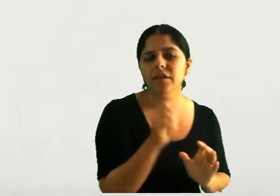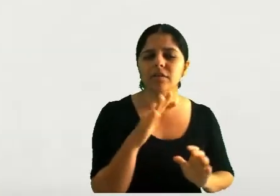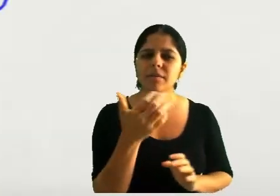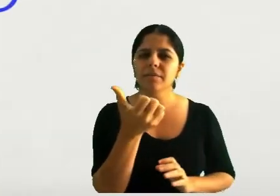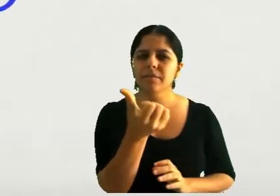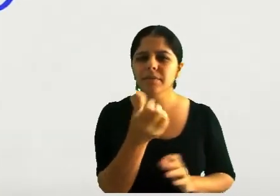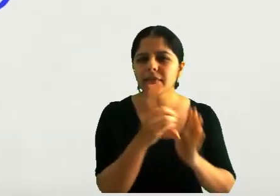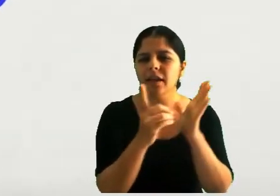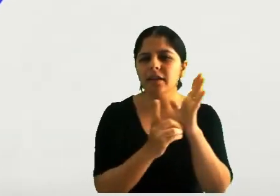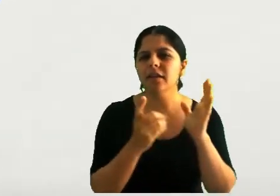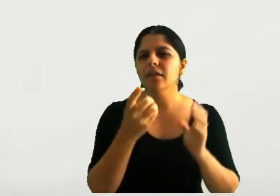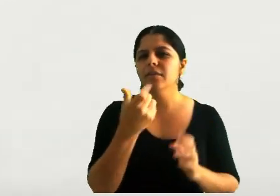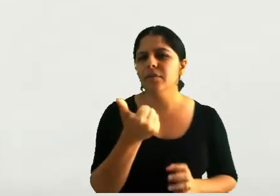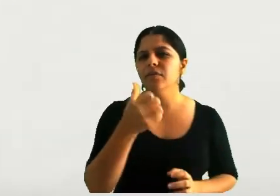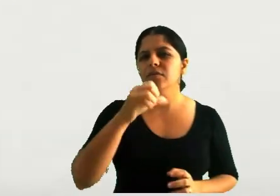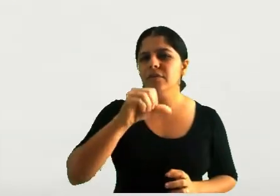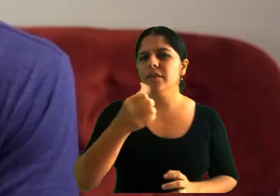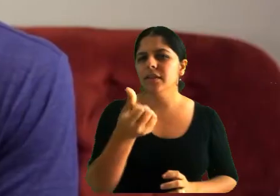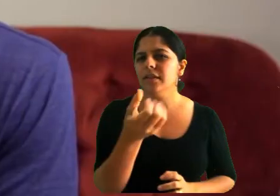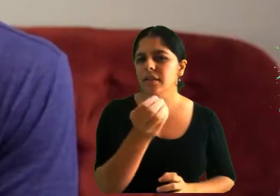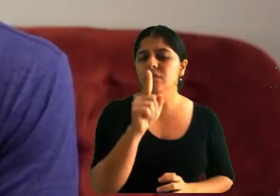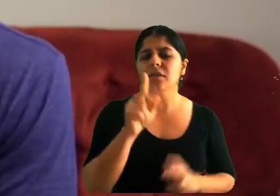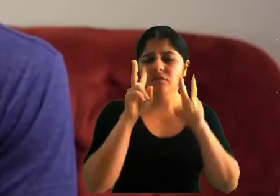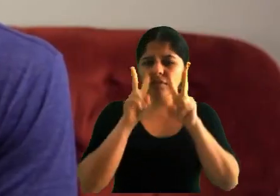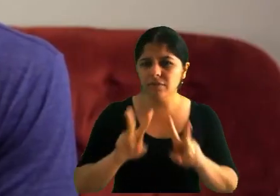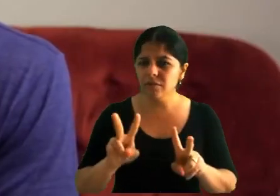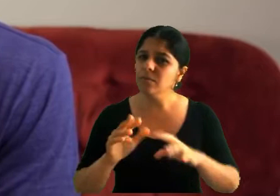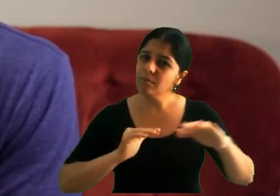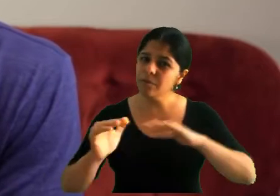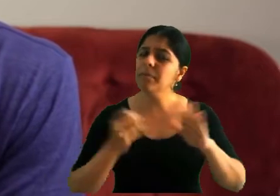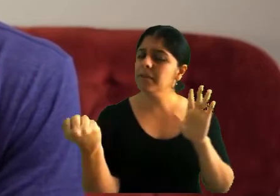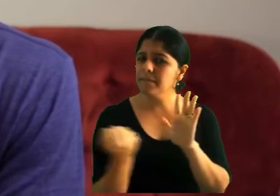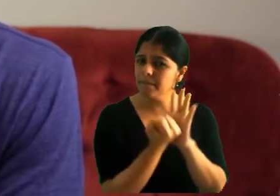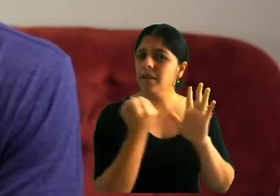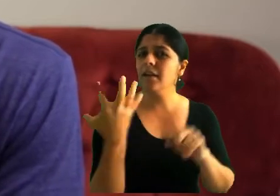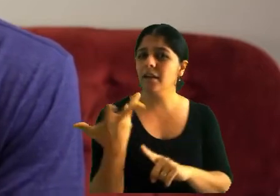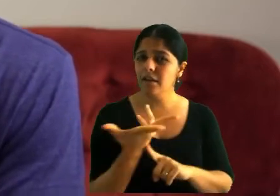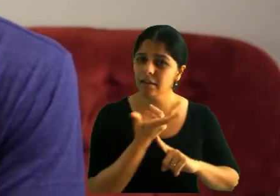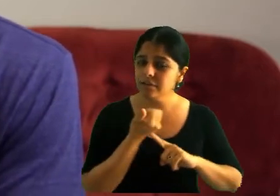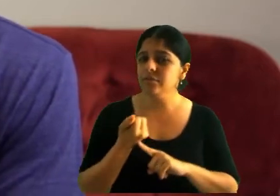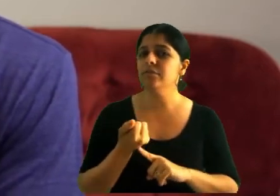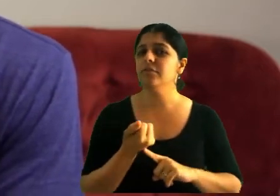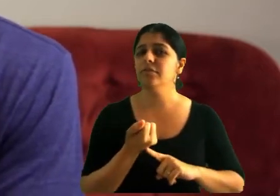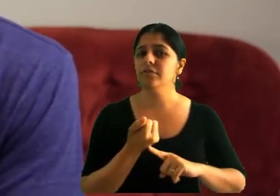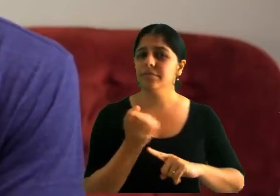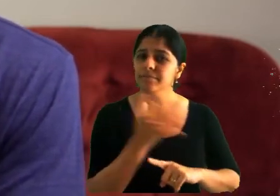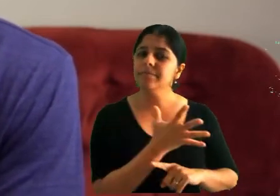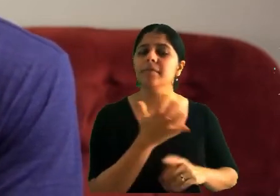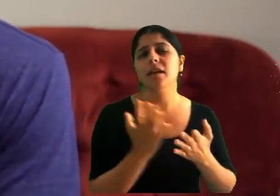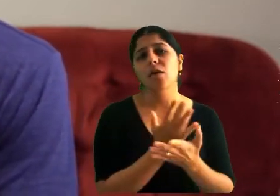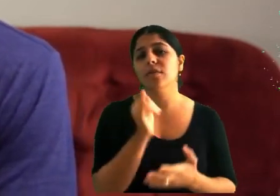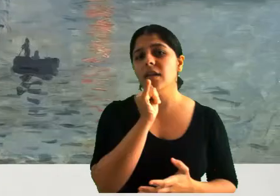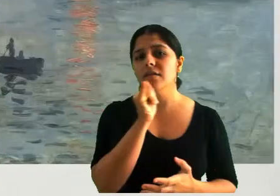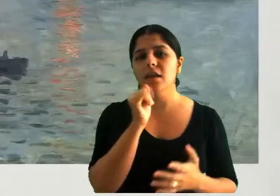de 1860. Você com certeza já ouviu falar sobre os movimentos que marcaram a arte moderna. Vou dar